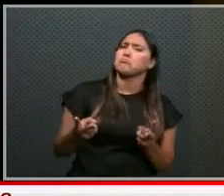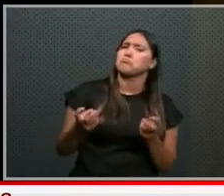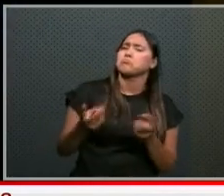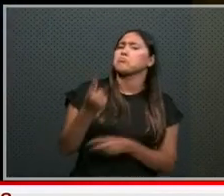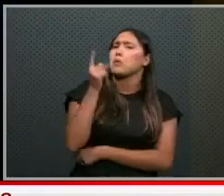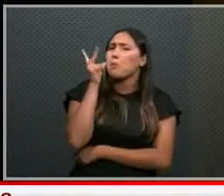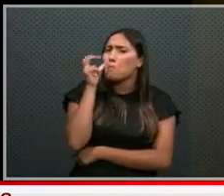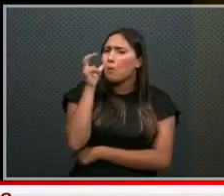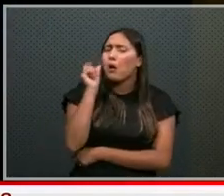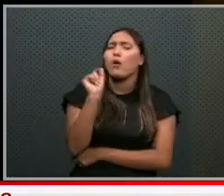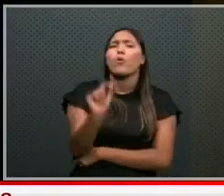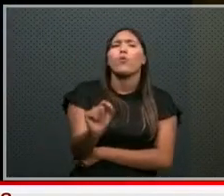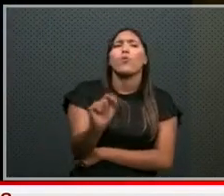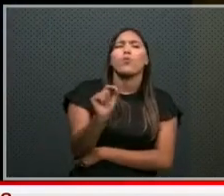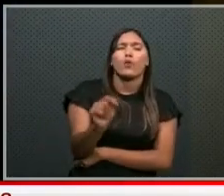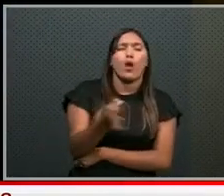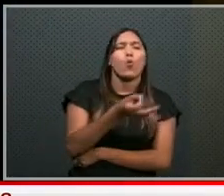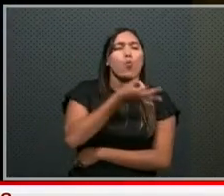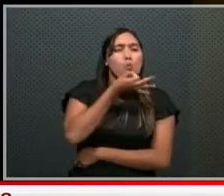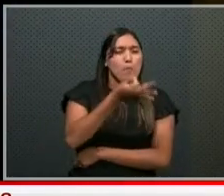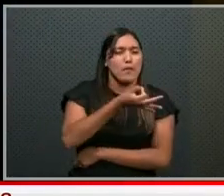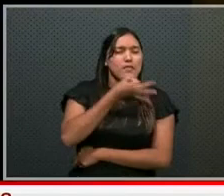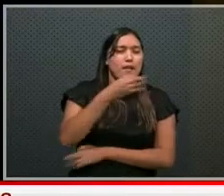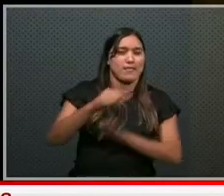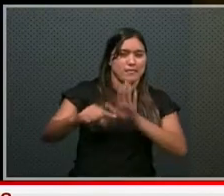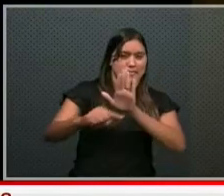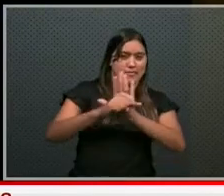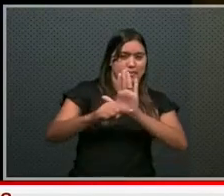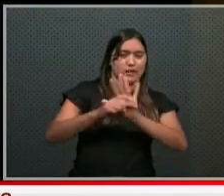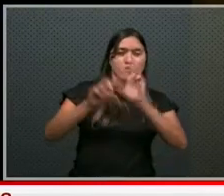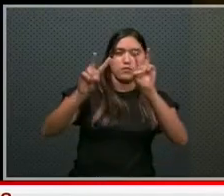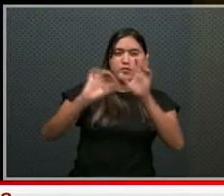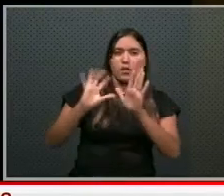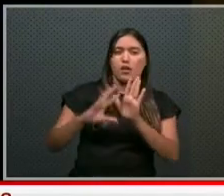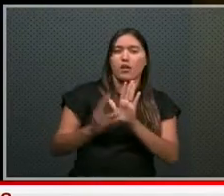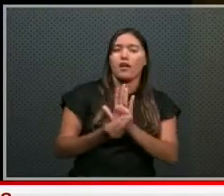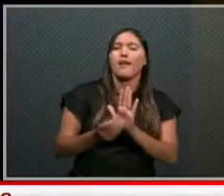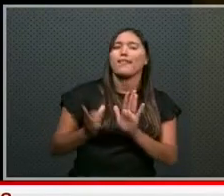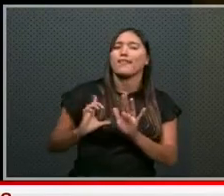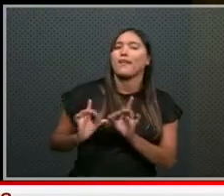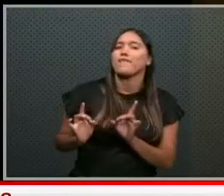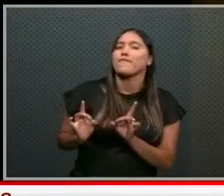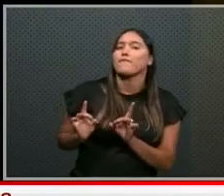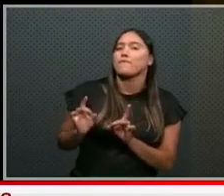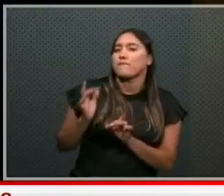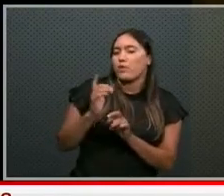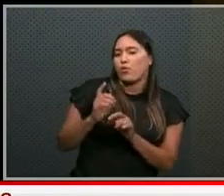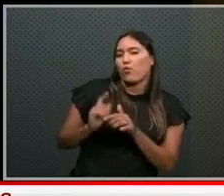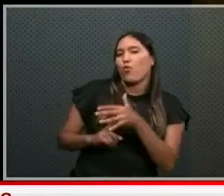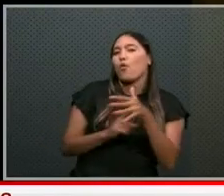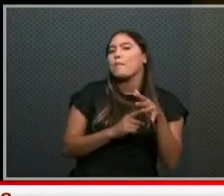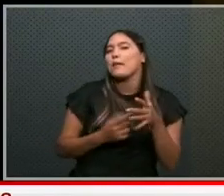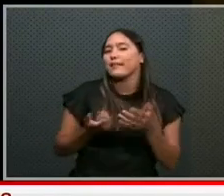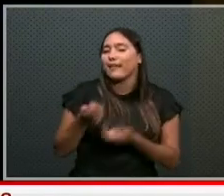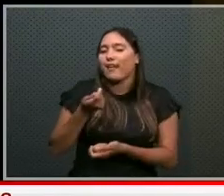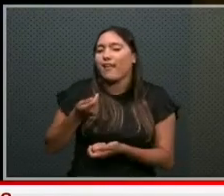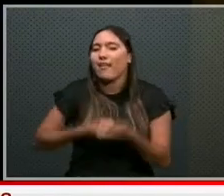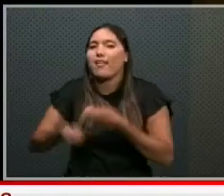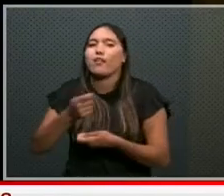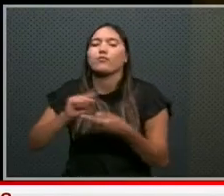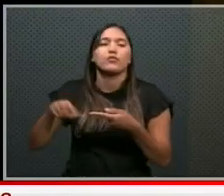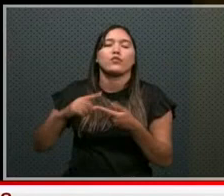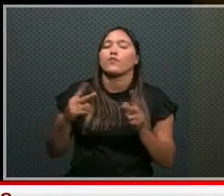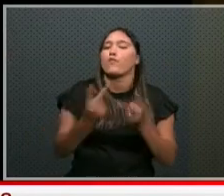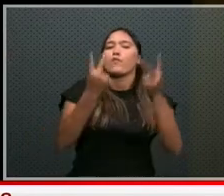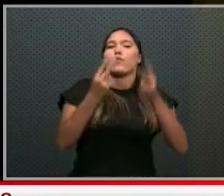que por baixo de todo o comentário negativo do Amazônia tá o comércio que quer nos envolver para poder não valorizar